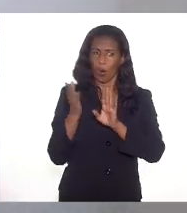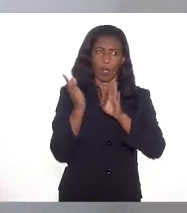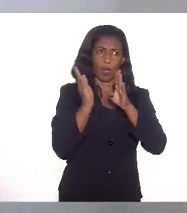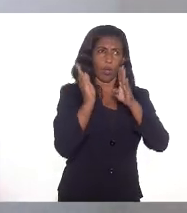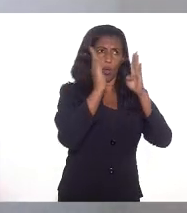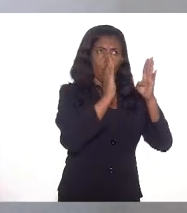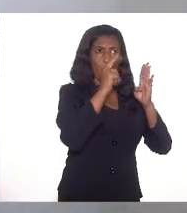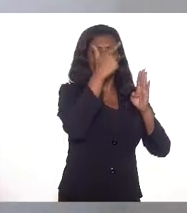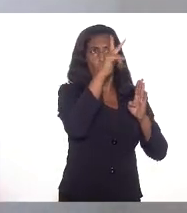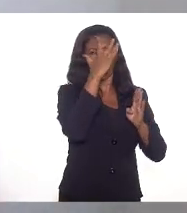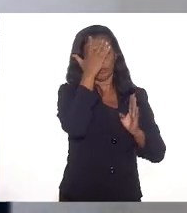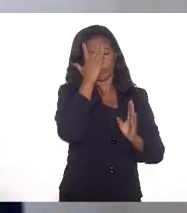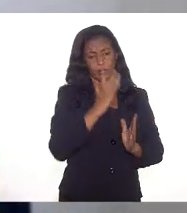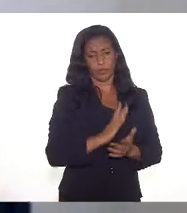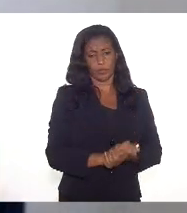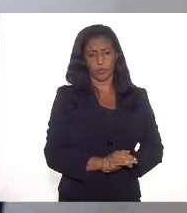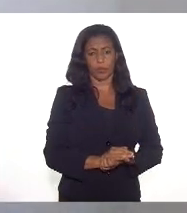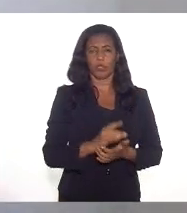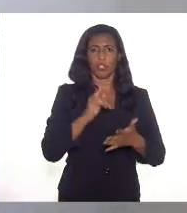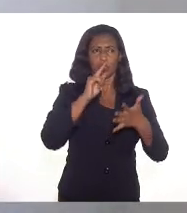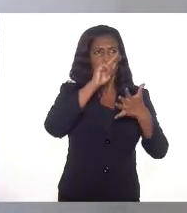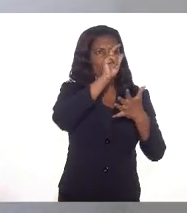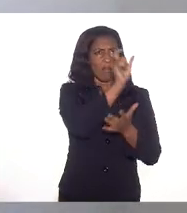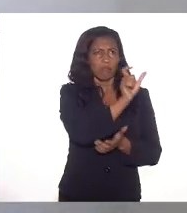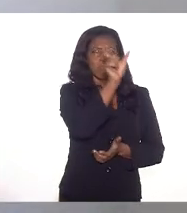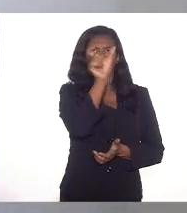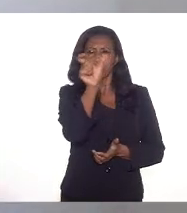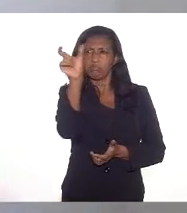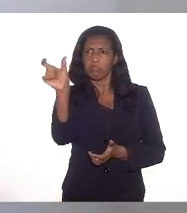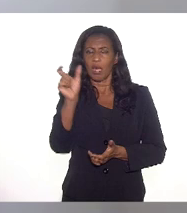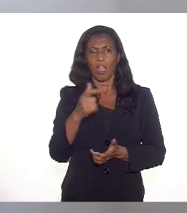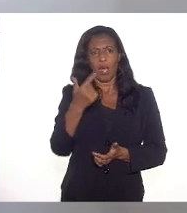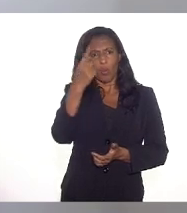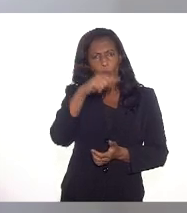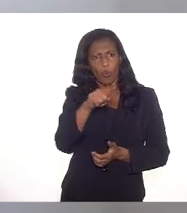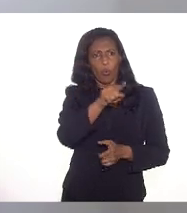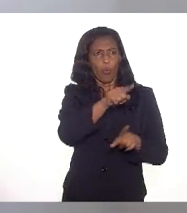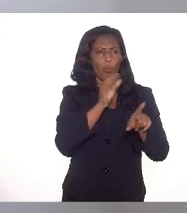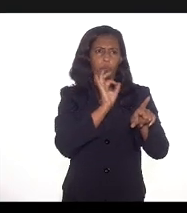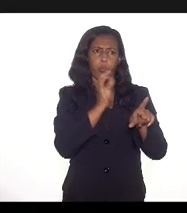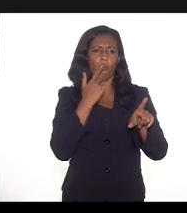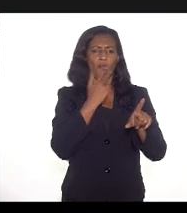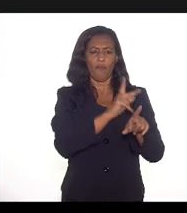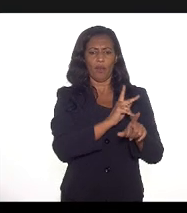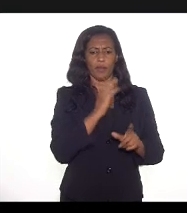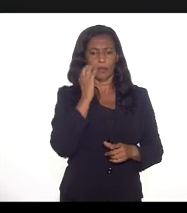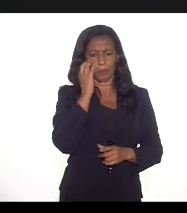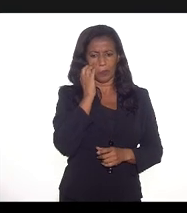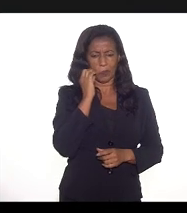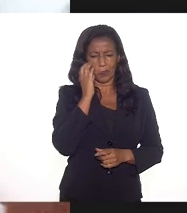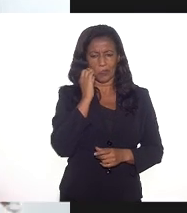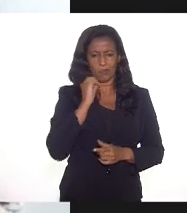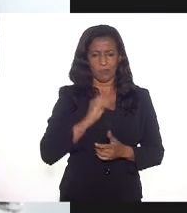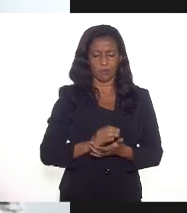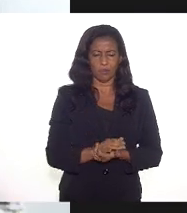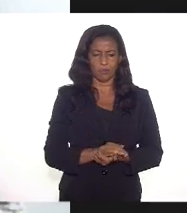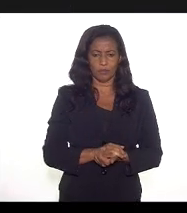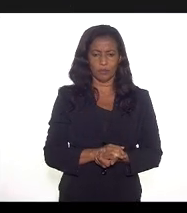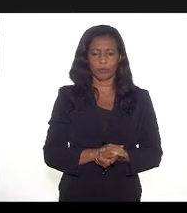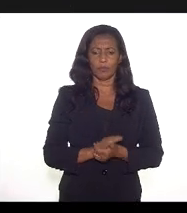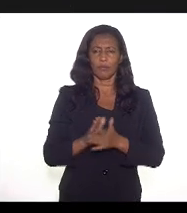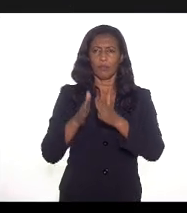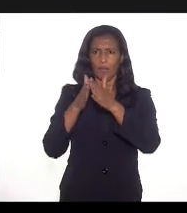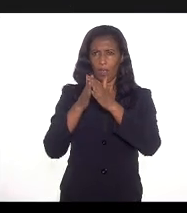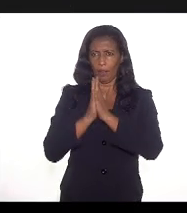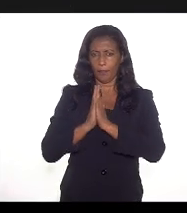abriu para Vossa Excelência, falou o Charles, e agora está o Anderson querendo falar. Ô, presidente, então, aonde que a gente pode ter acesso... Alexandre, por